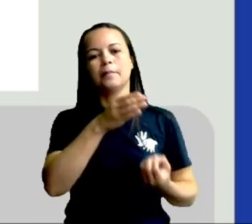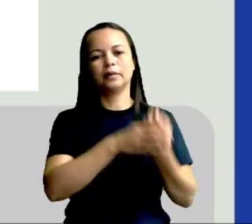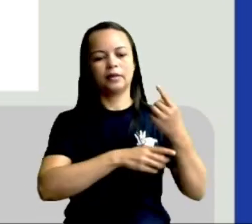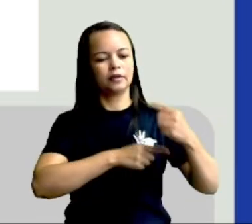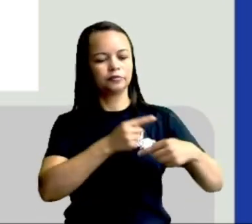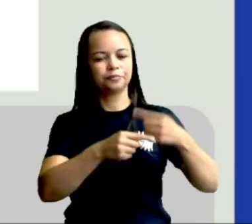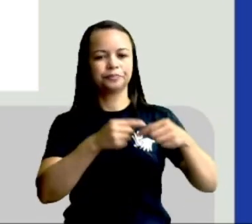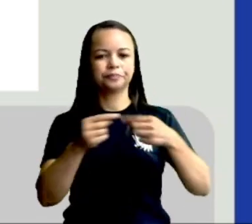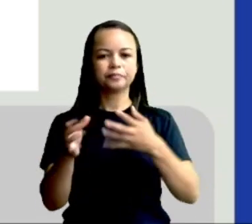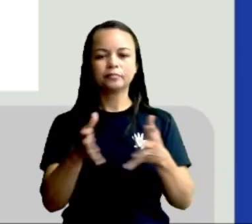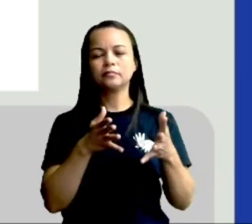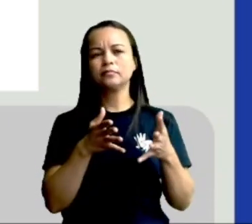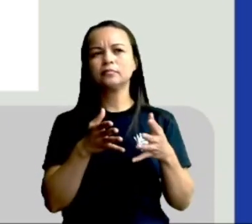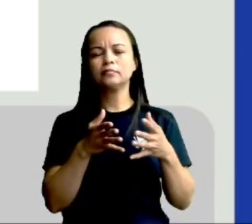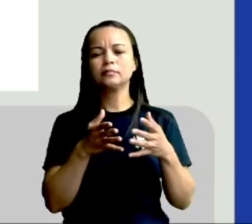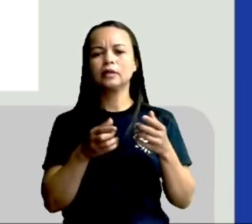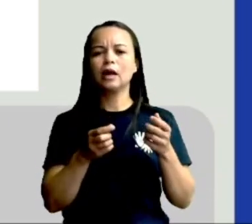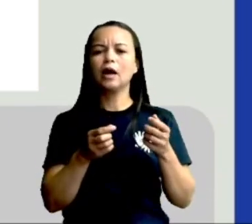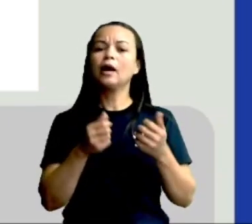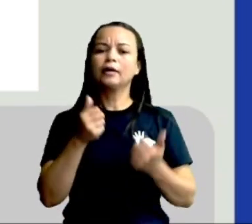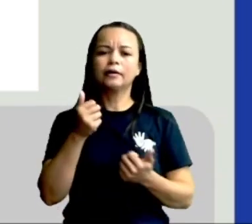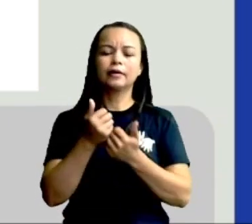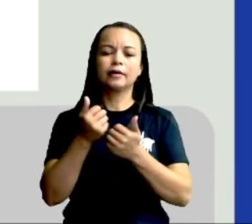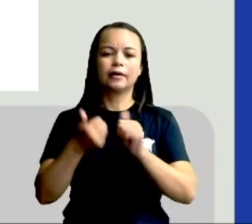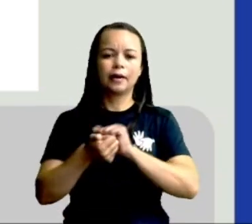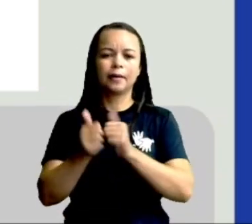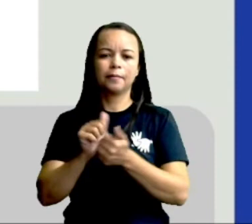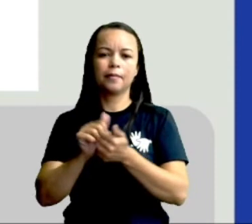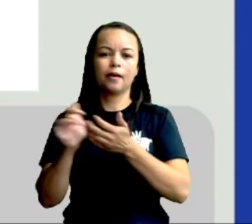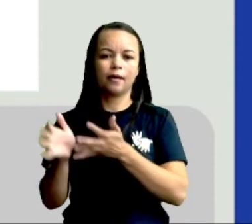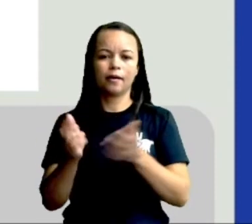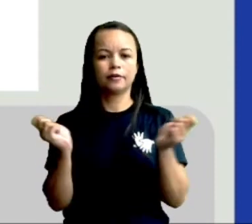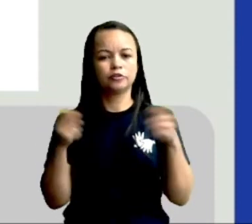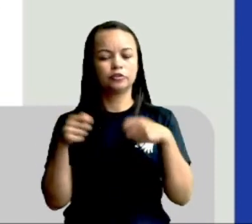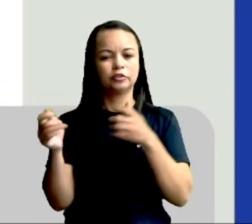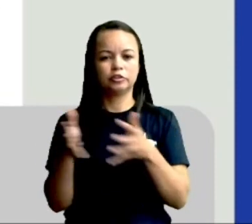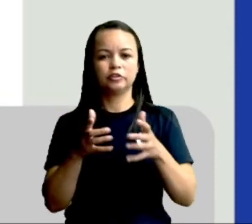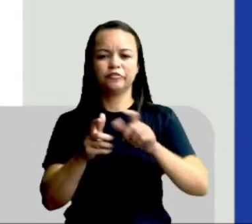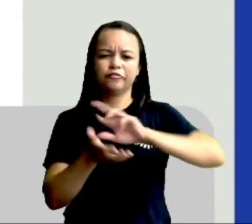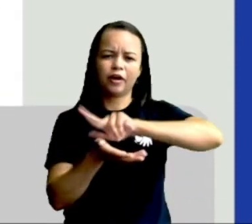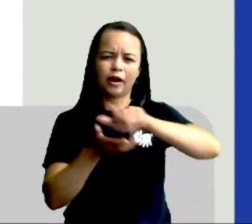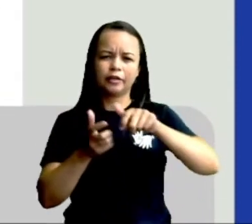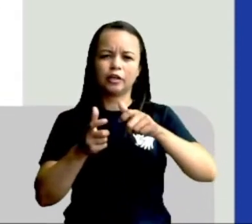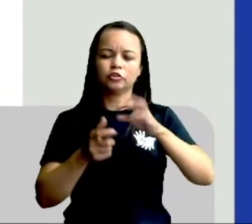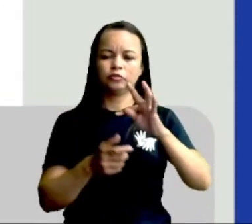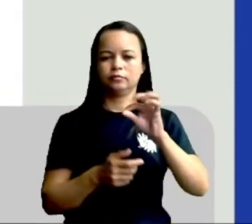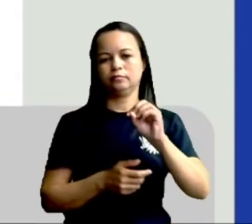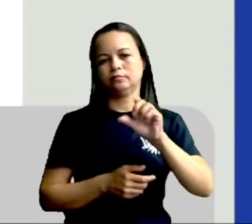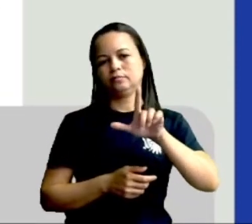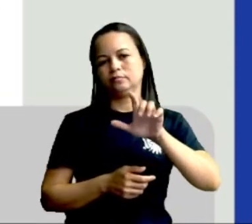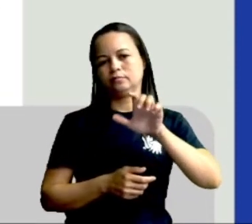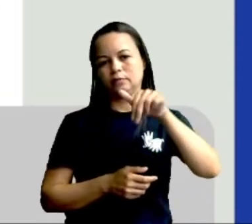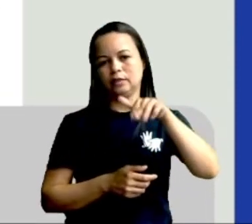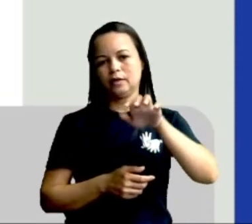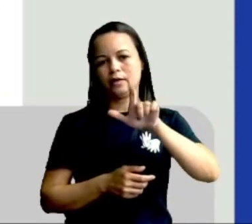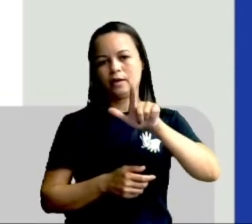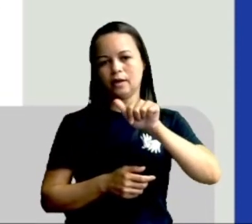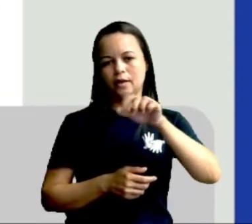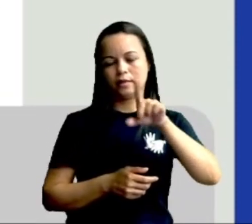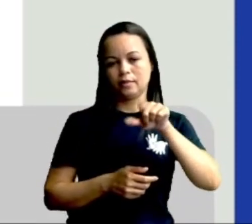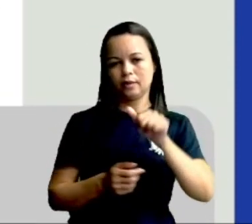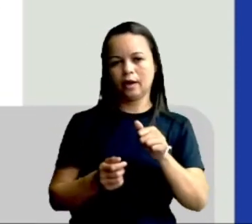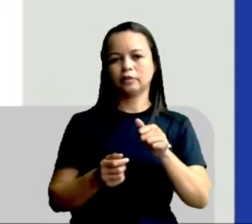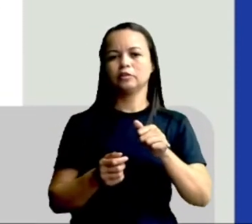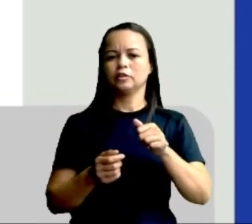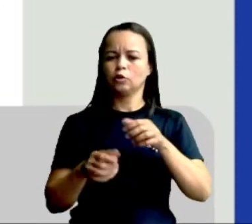mercadorias, por ser capaz de carregar um elevado número de toneladas ao mesmo tempo. A tecnologia moderna